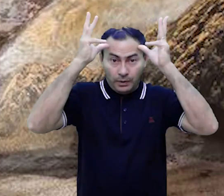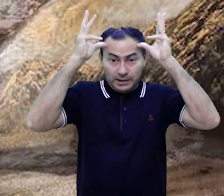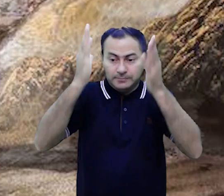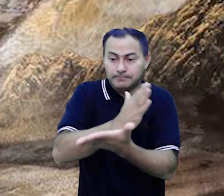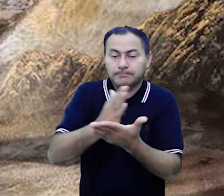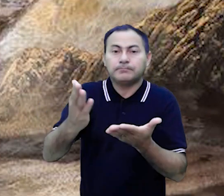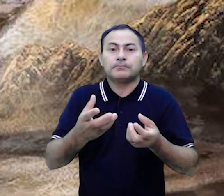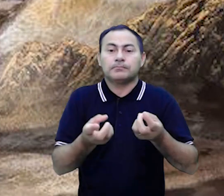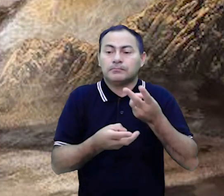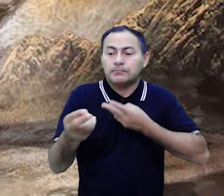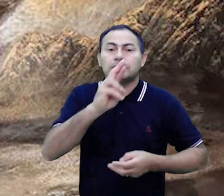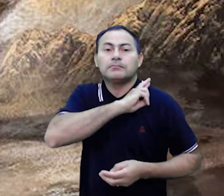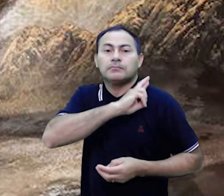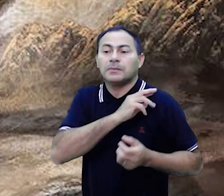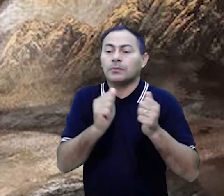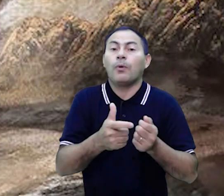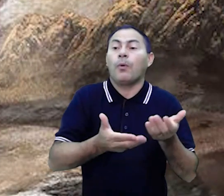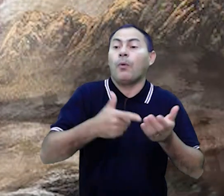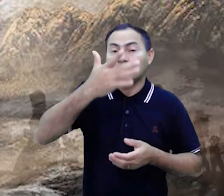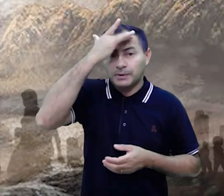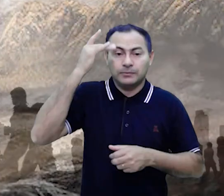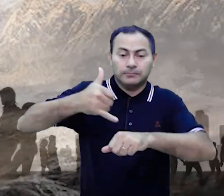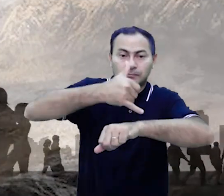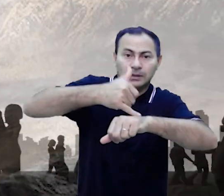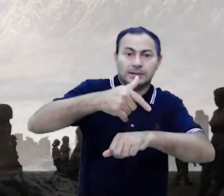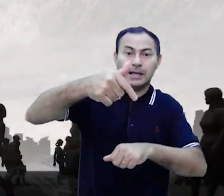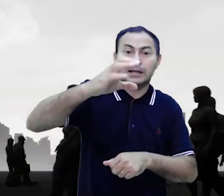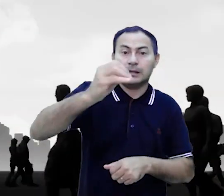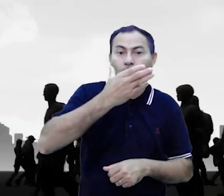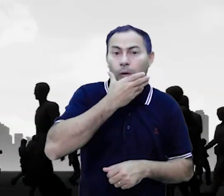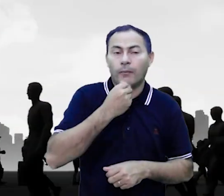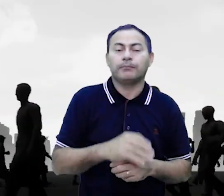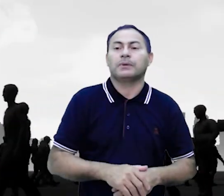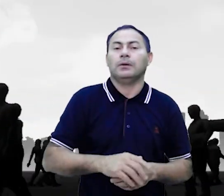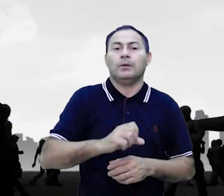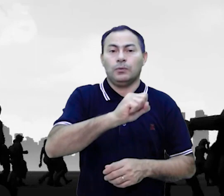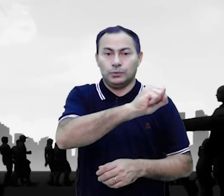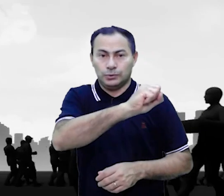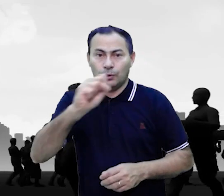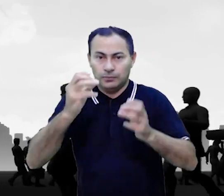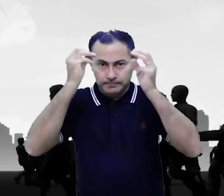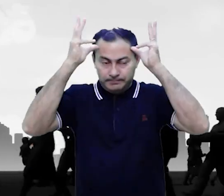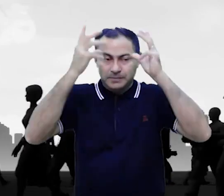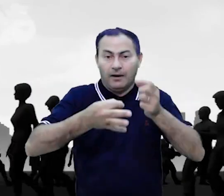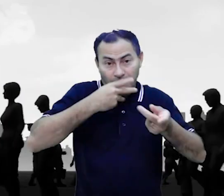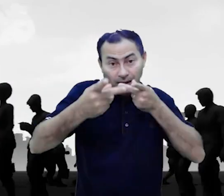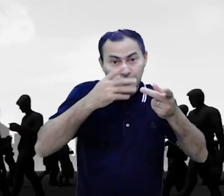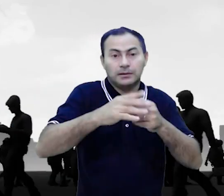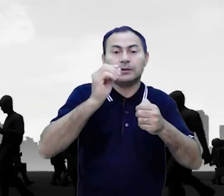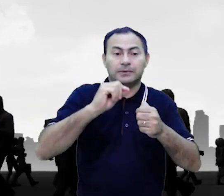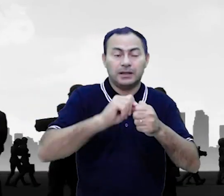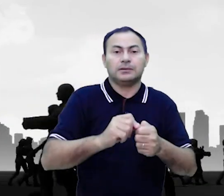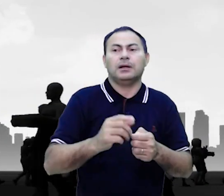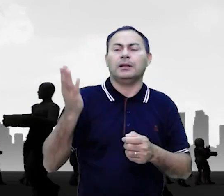Moisés repartisse essa responsabilidade com outras pessoas. Ele ungiu 70 homens. O sogro de Moisés já tinha